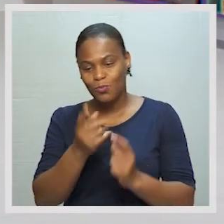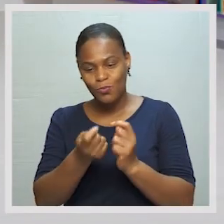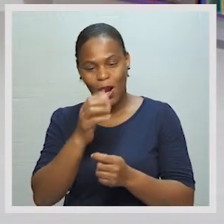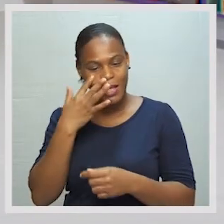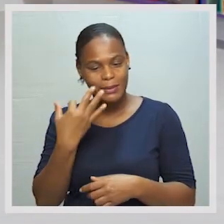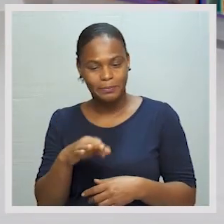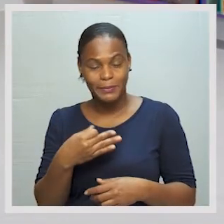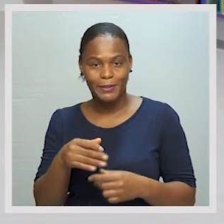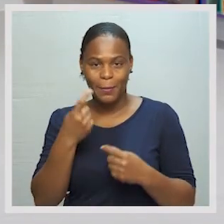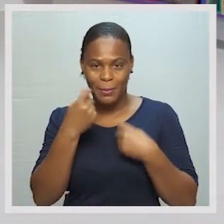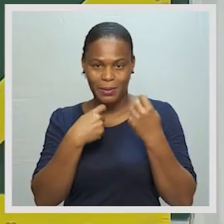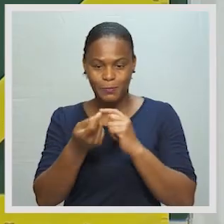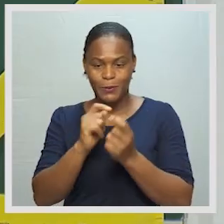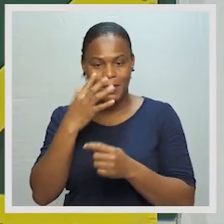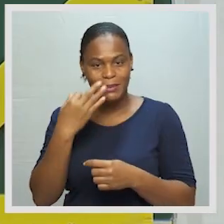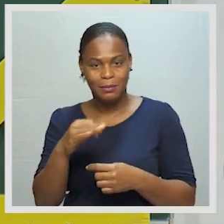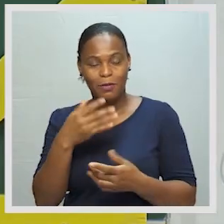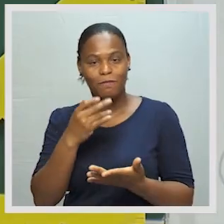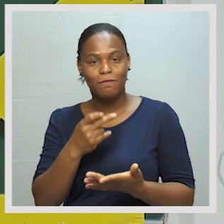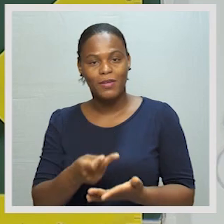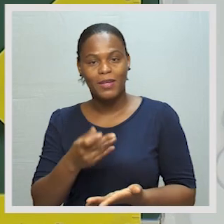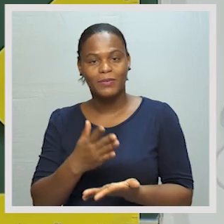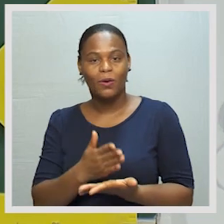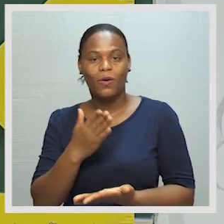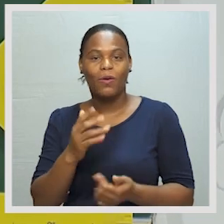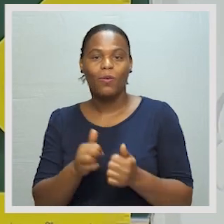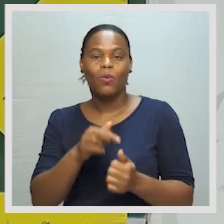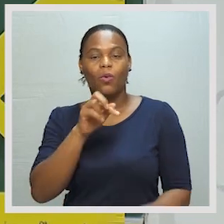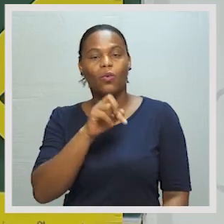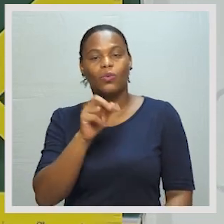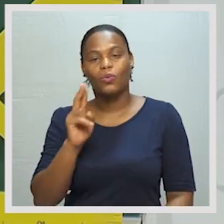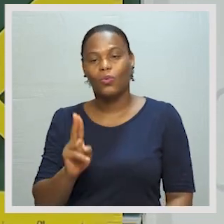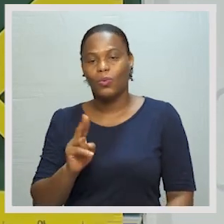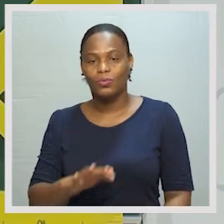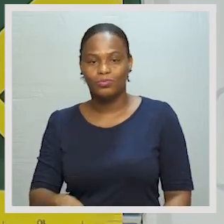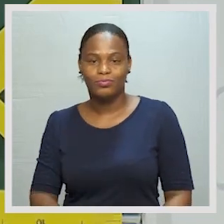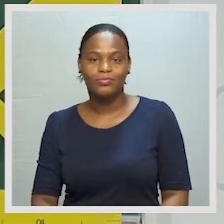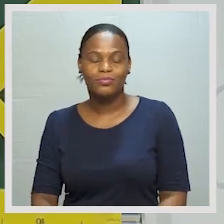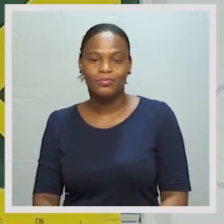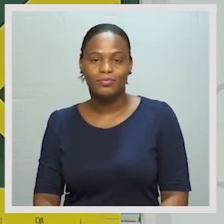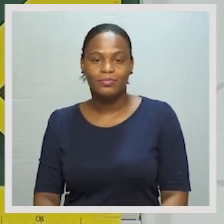simplificamos a expressão, ou ficando apenas com 8U.